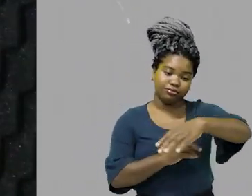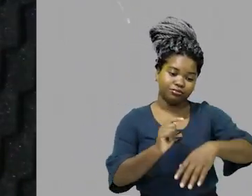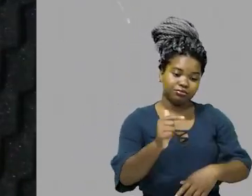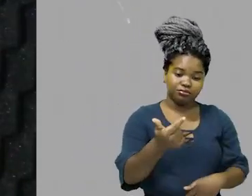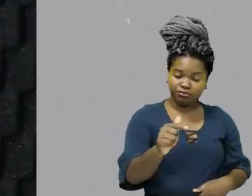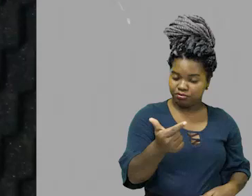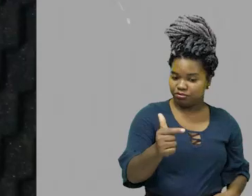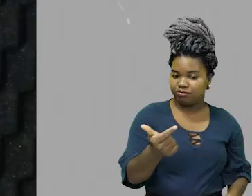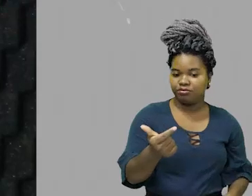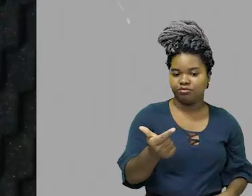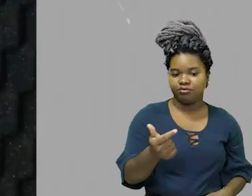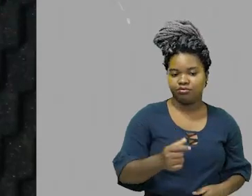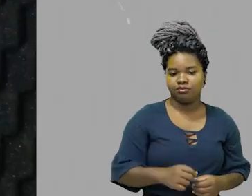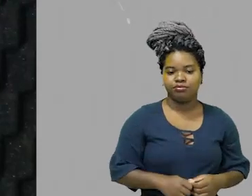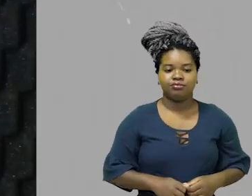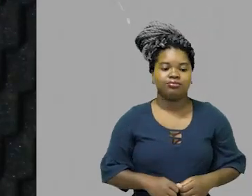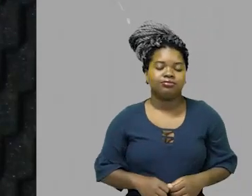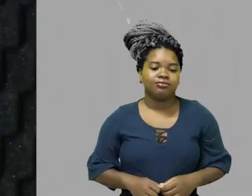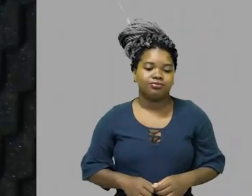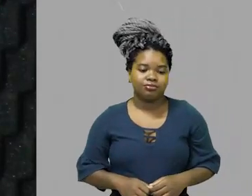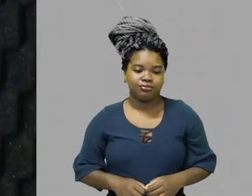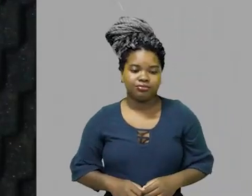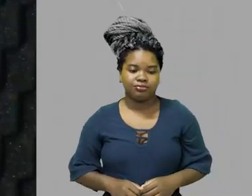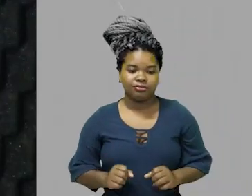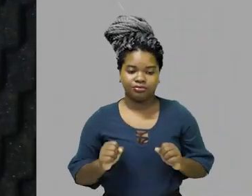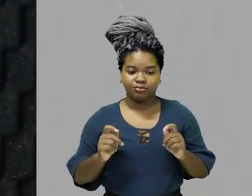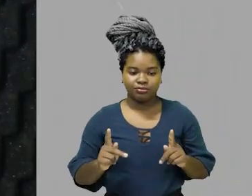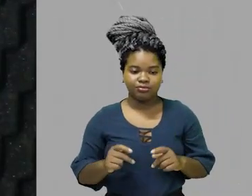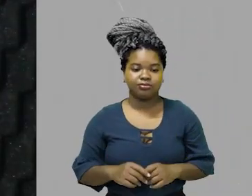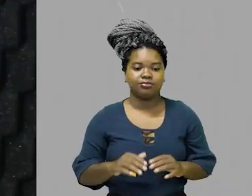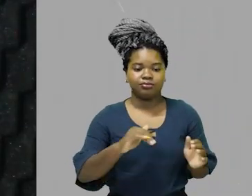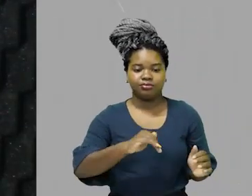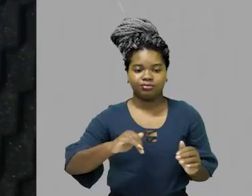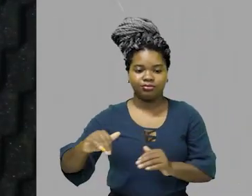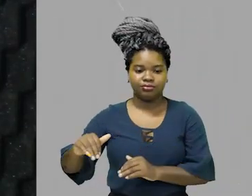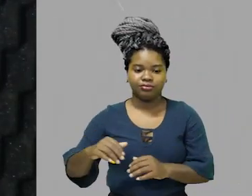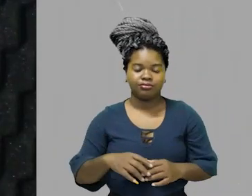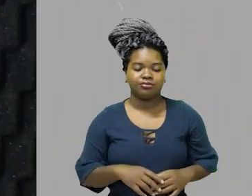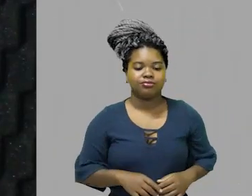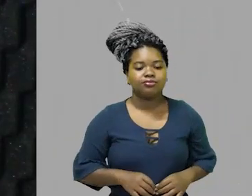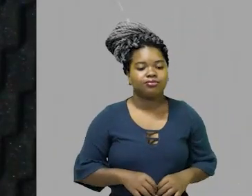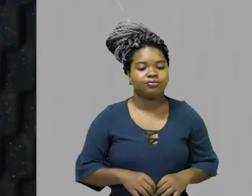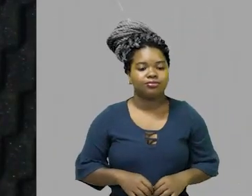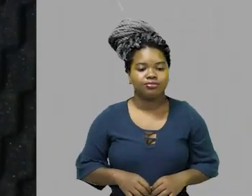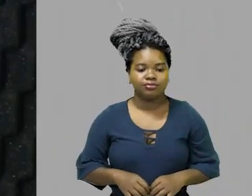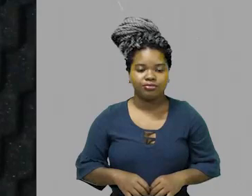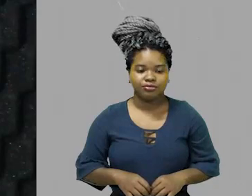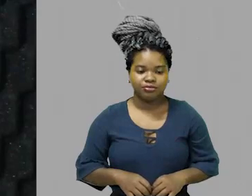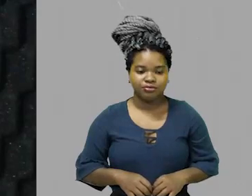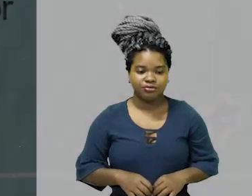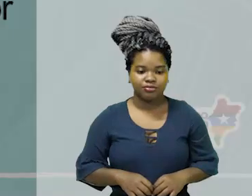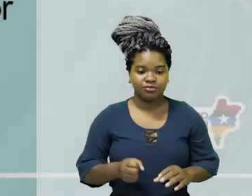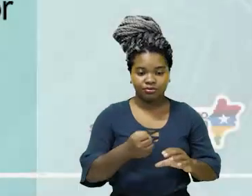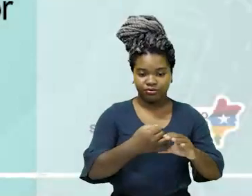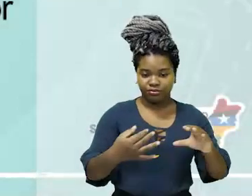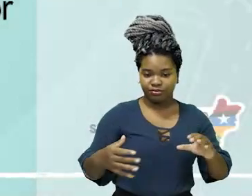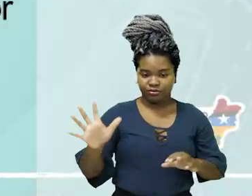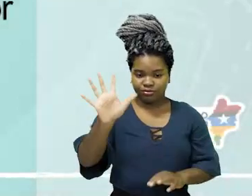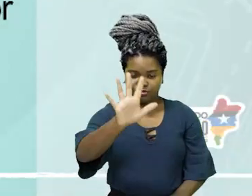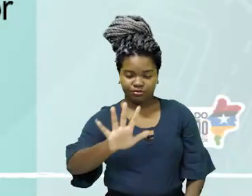tecidos verdadeiros, tendo essas funções bem organizadas. Ok, pessoal? Então, olha só,